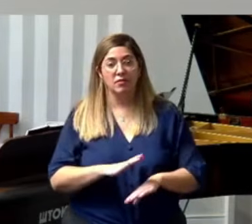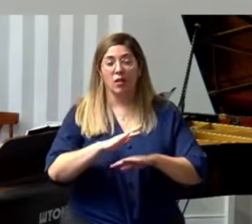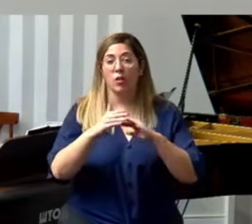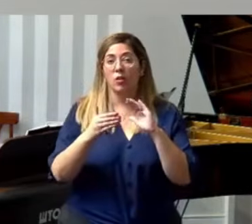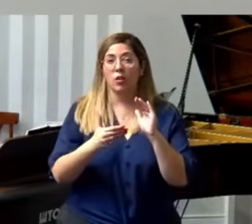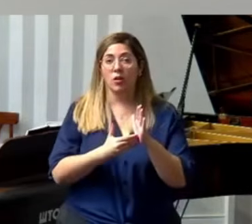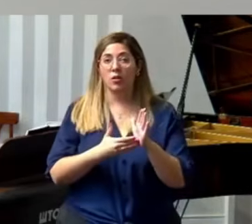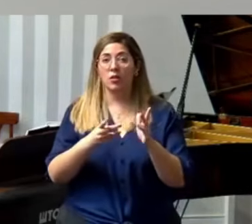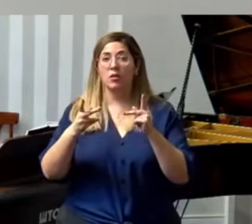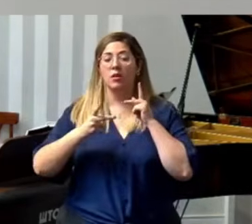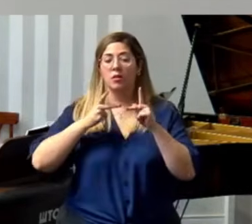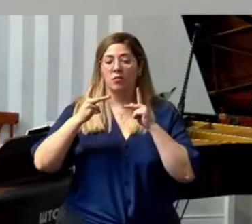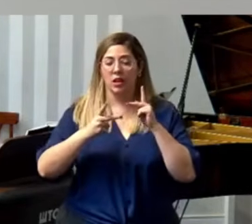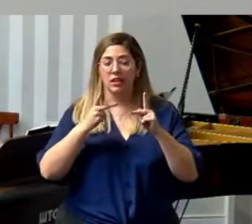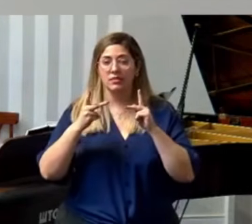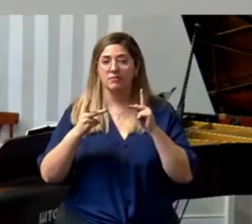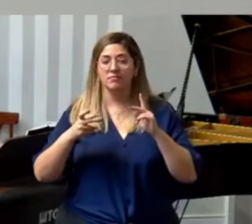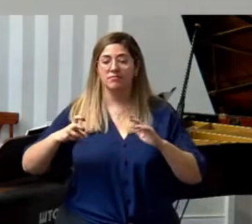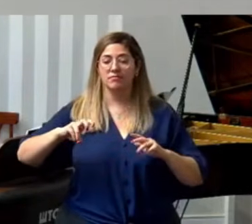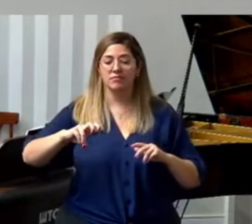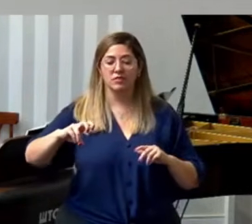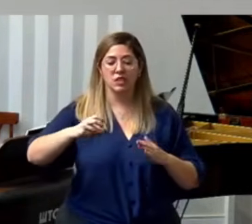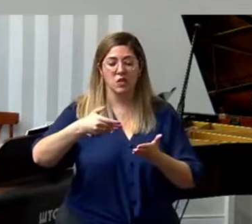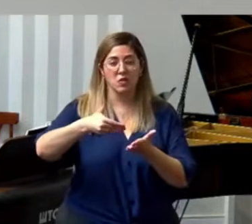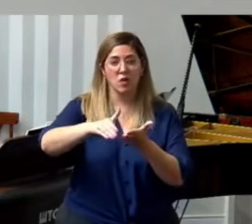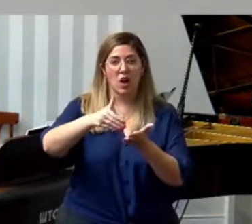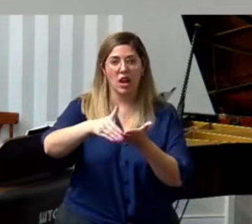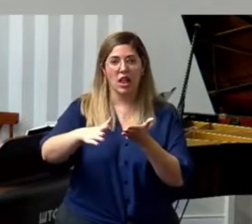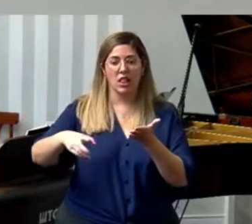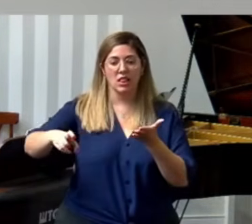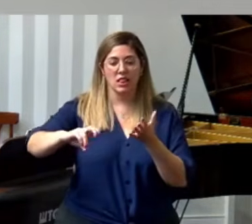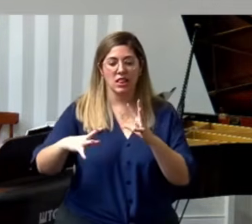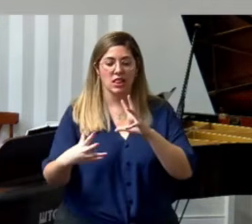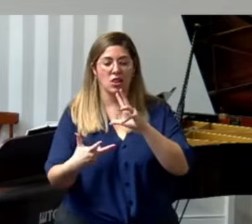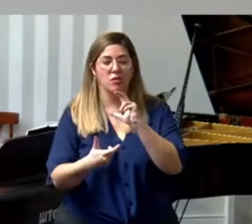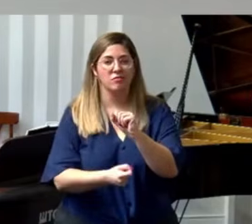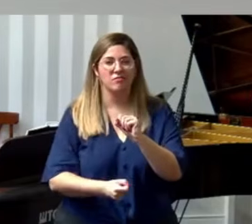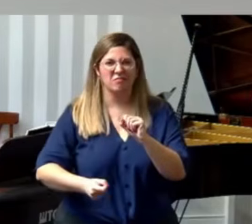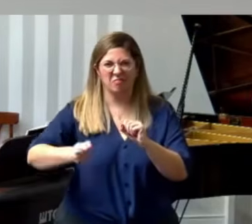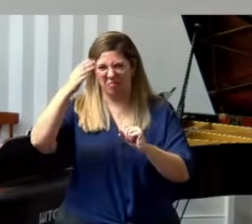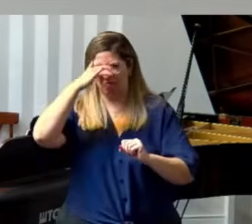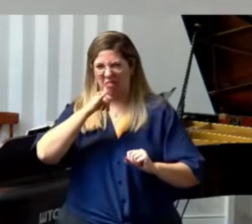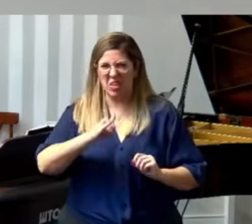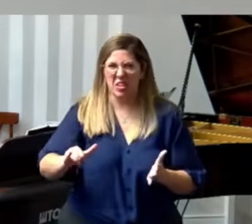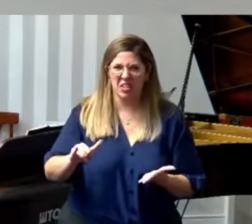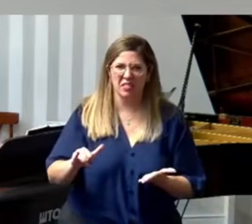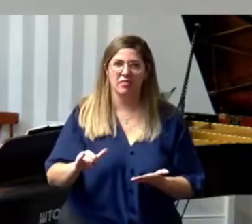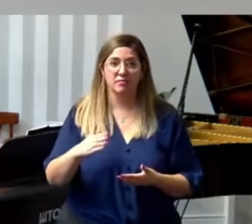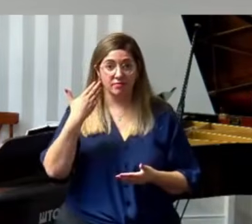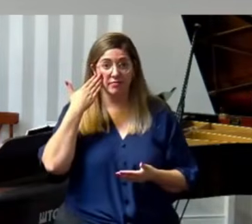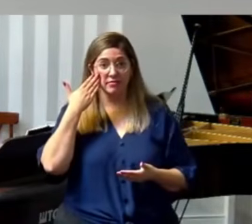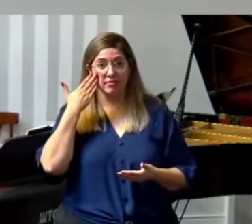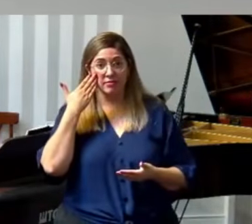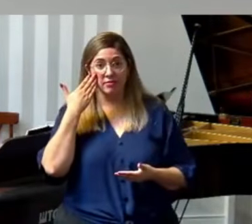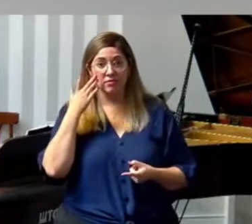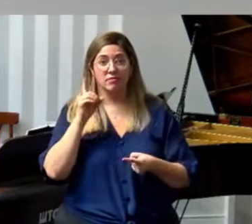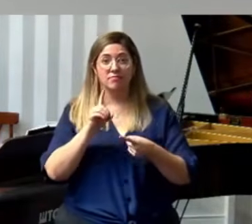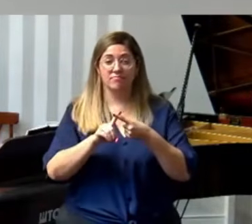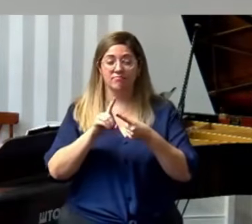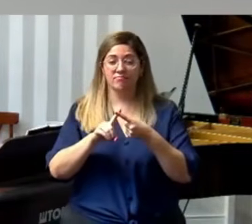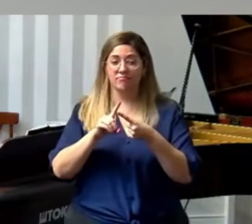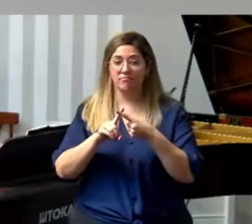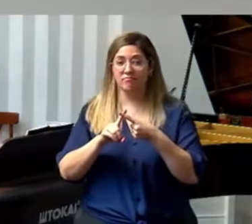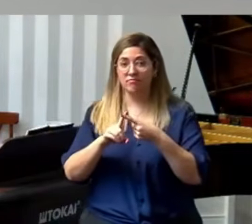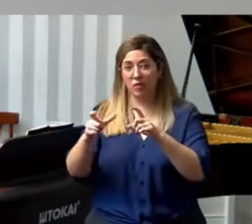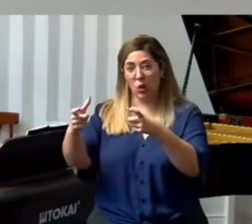está fora do jardim com Satanás. Por quê? Porque era o homem o responsável por dominar sobre essa